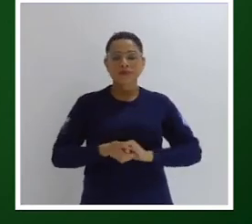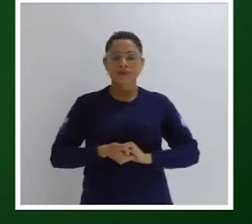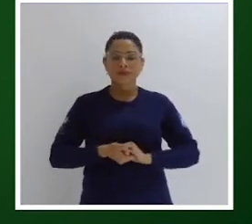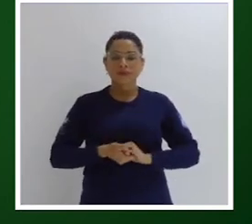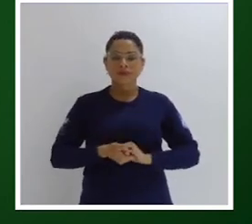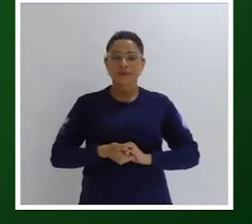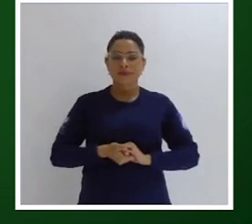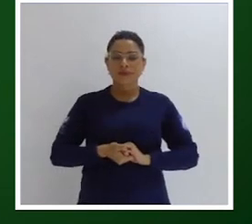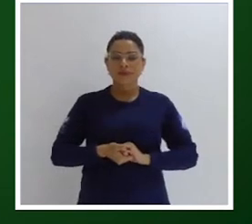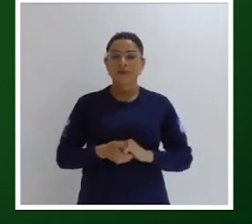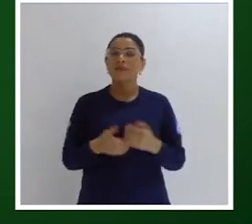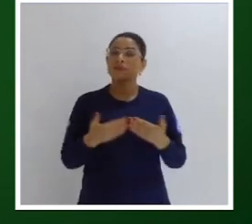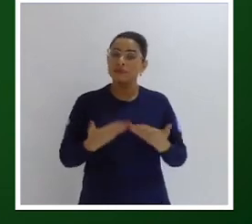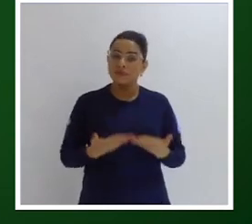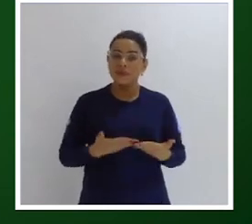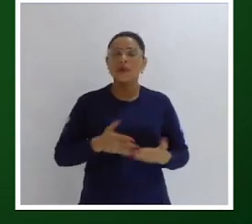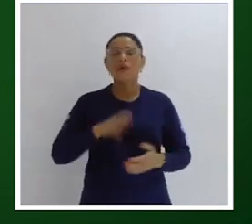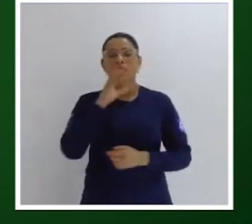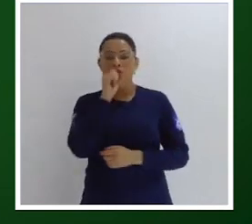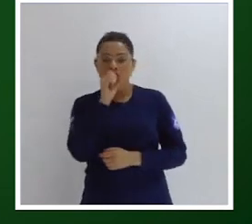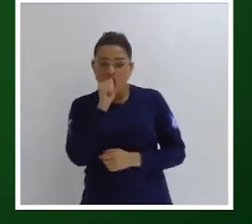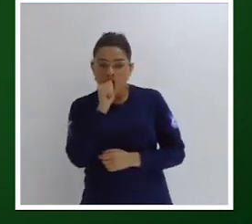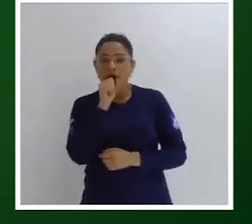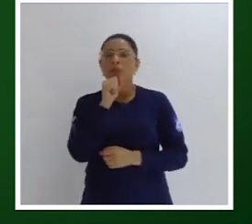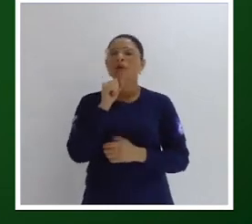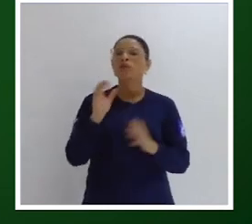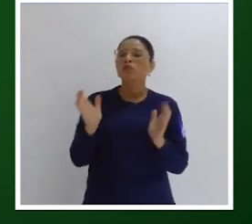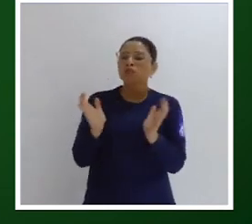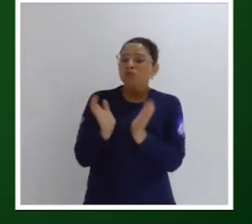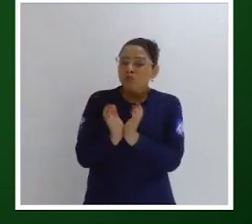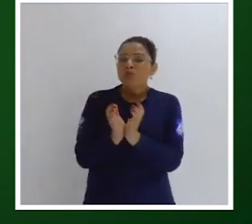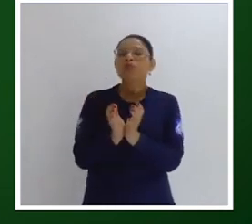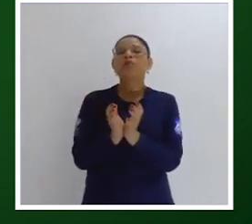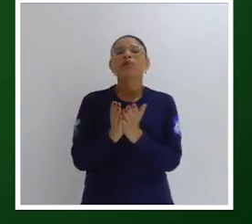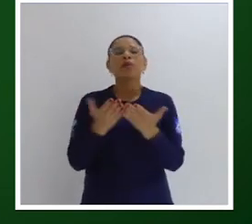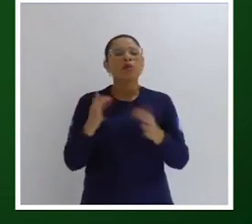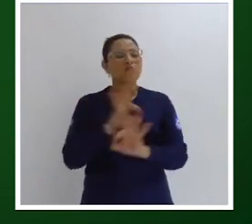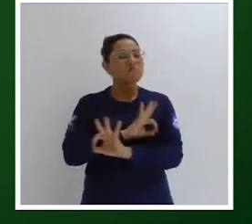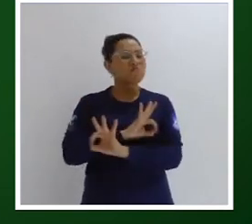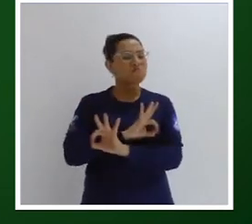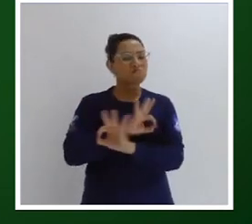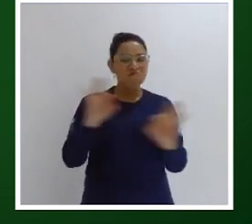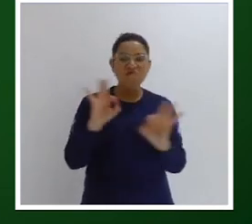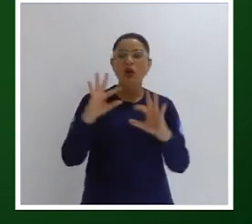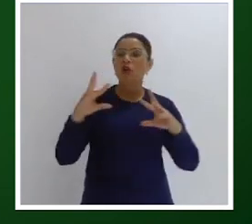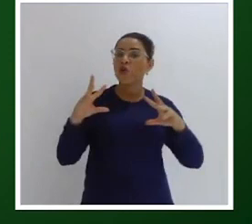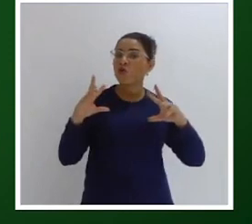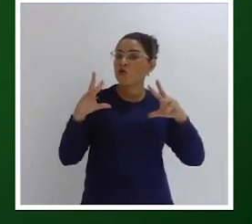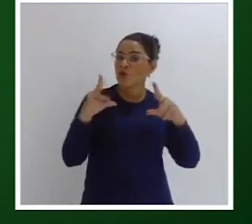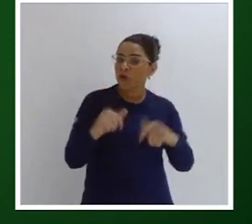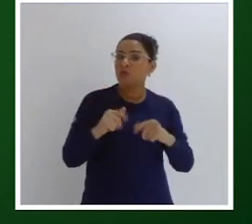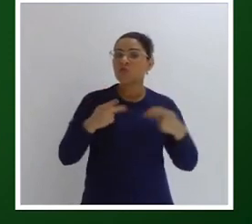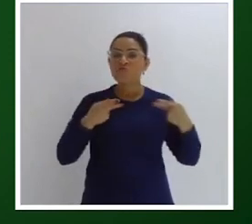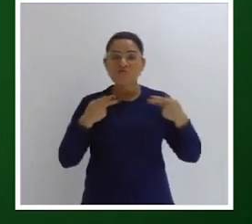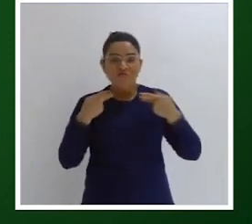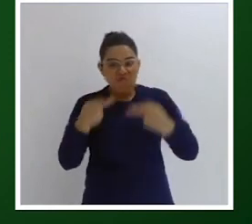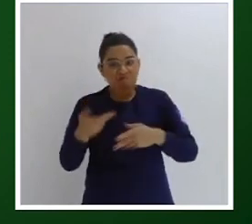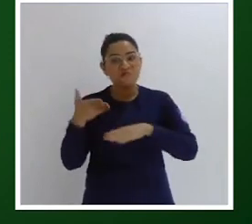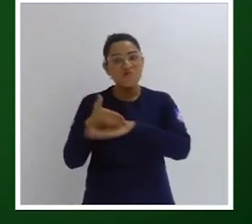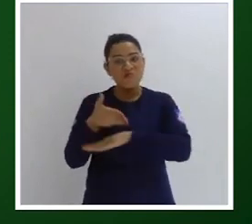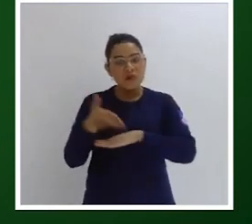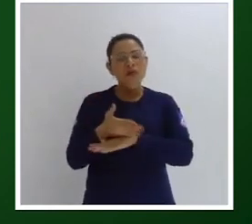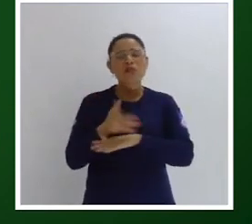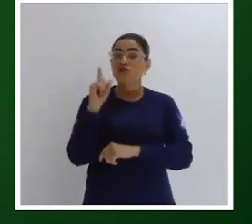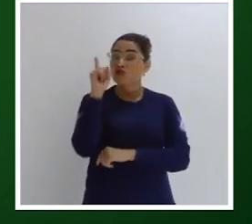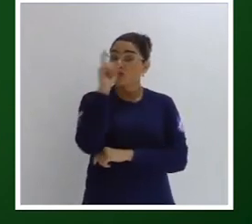bom fizemos um sábado fizemos o mutirão sucesso que você via todo mundo lá era muito difícil a criança o